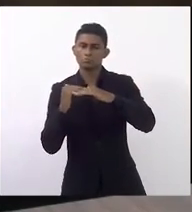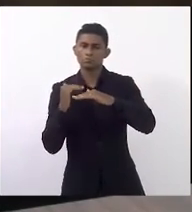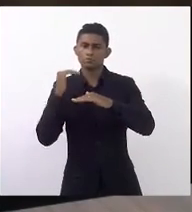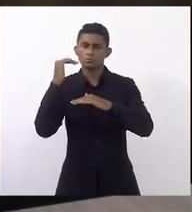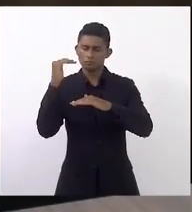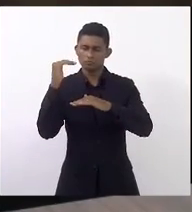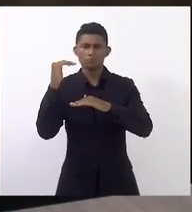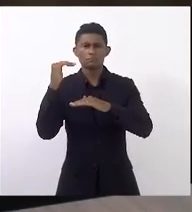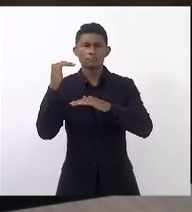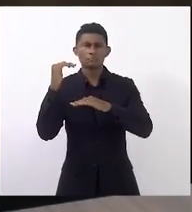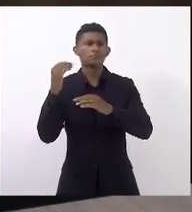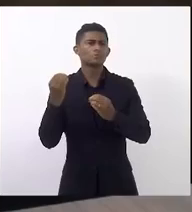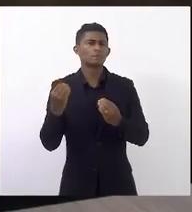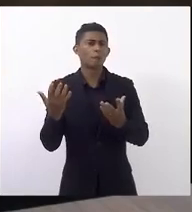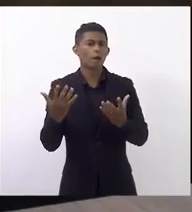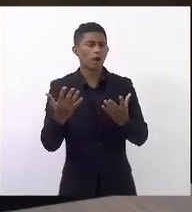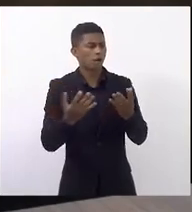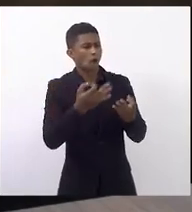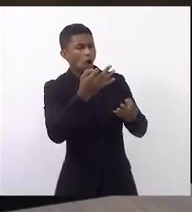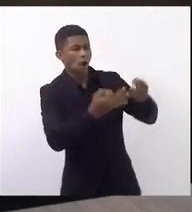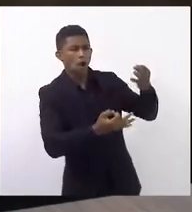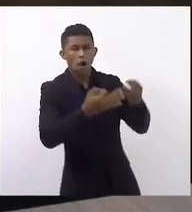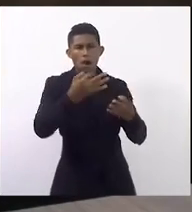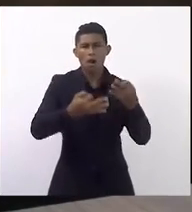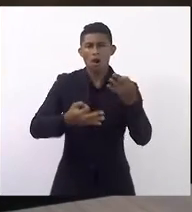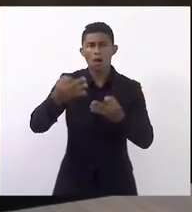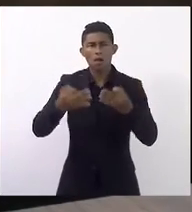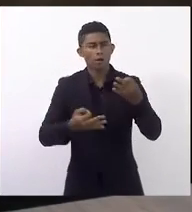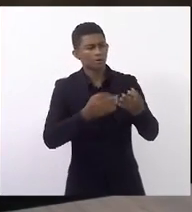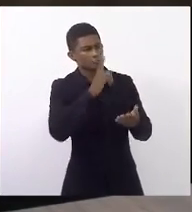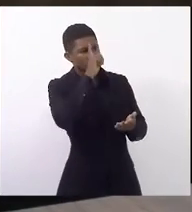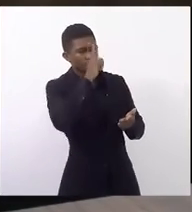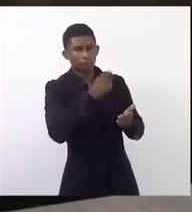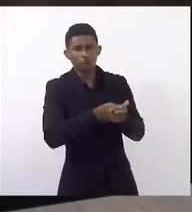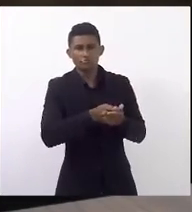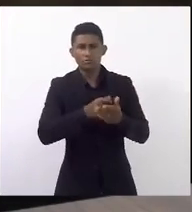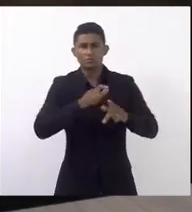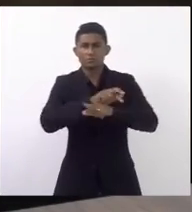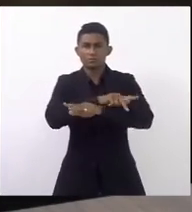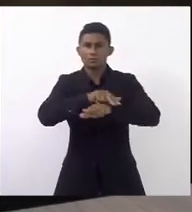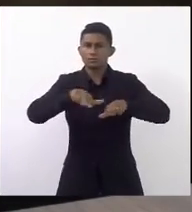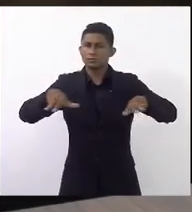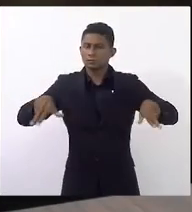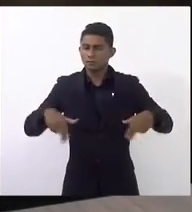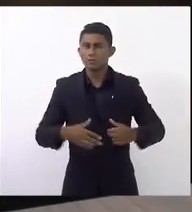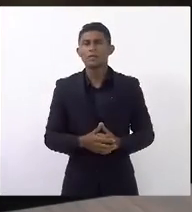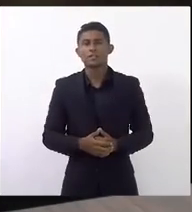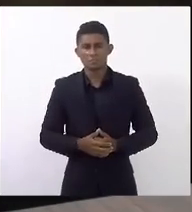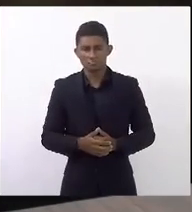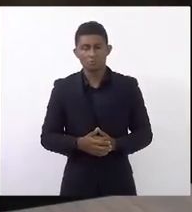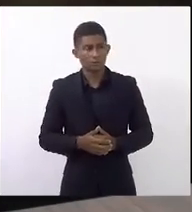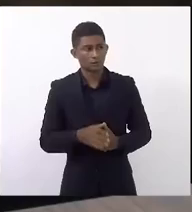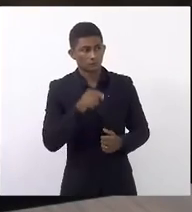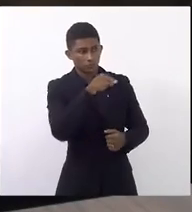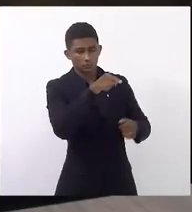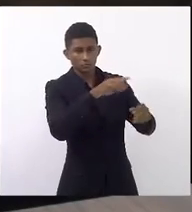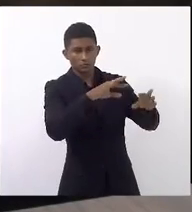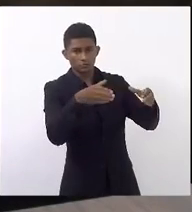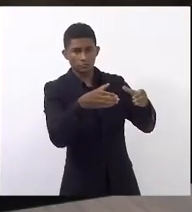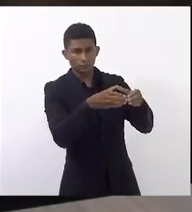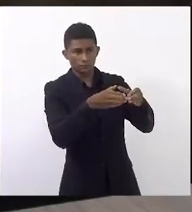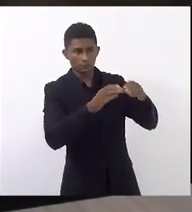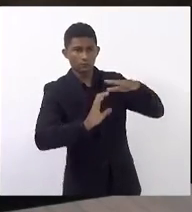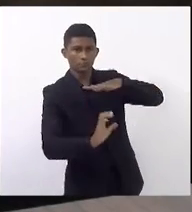sabatinar, para o plenário decidir rumos importantes como esse de uma agência que tem